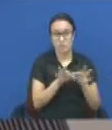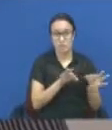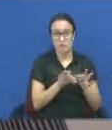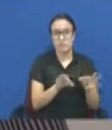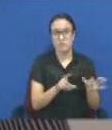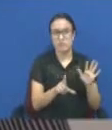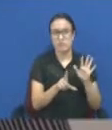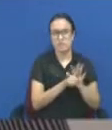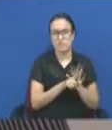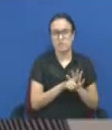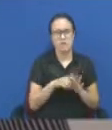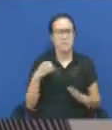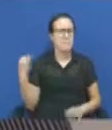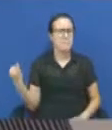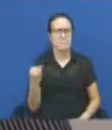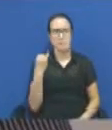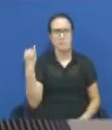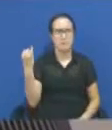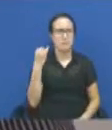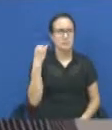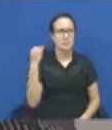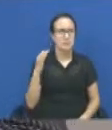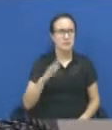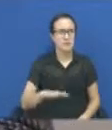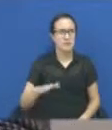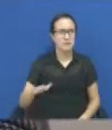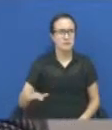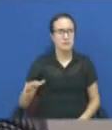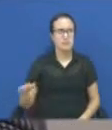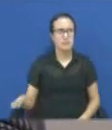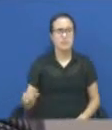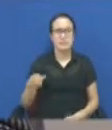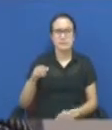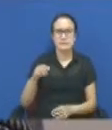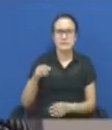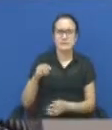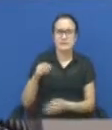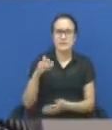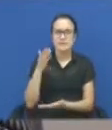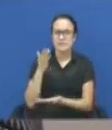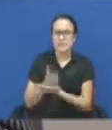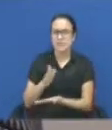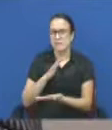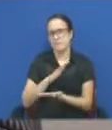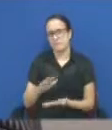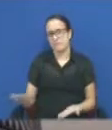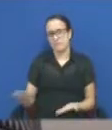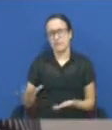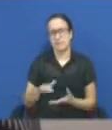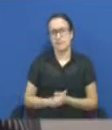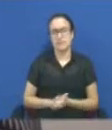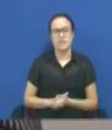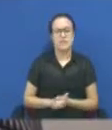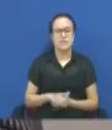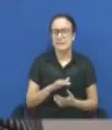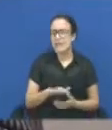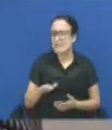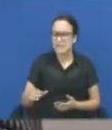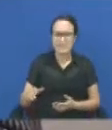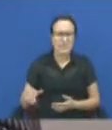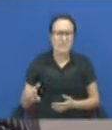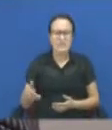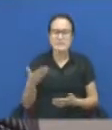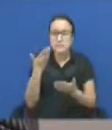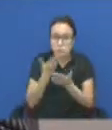possa radicalizar, sabe, de uma vez por todas, que nenhuma criança fique sem estudar. Que todas